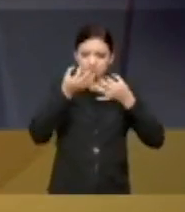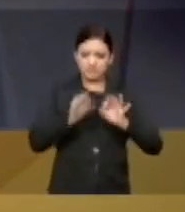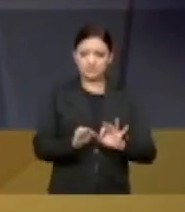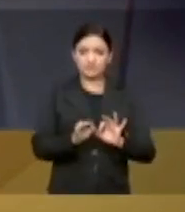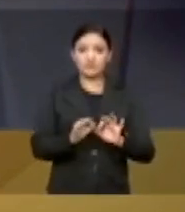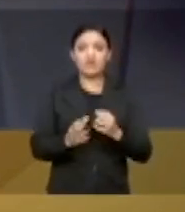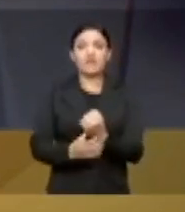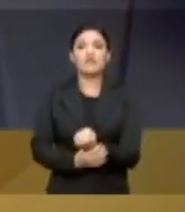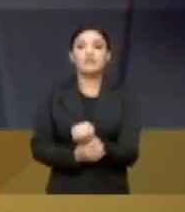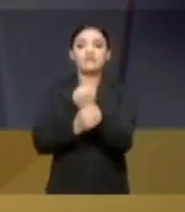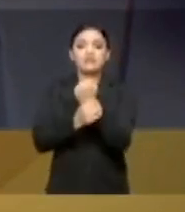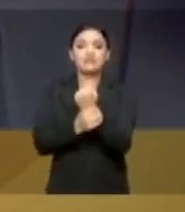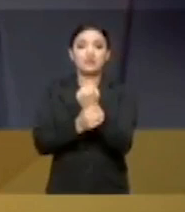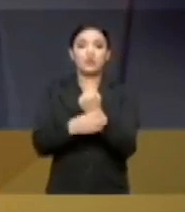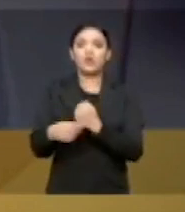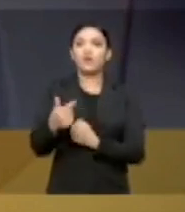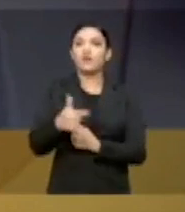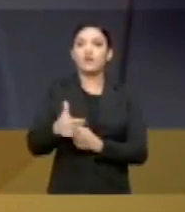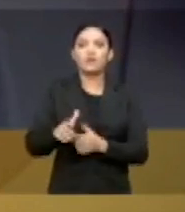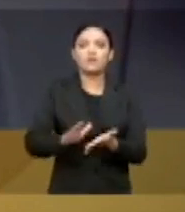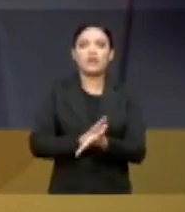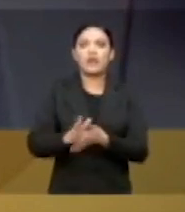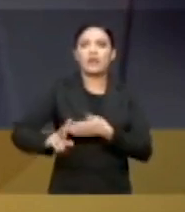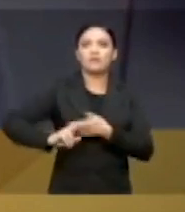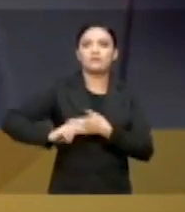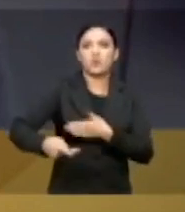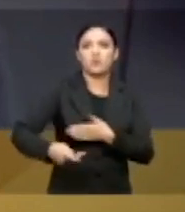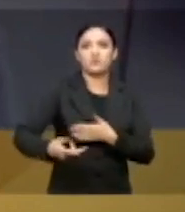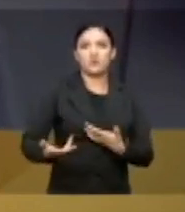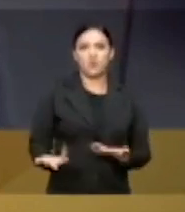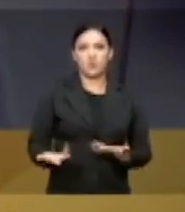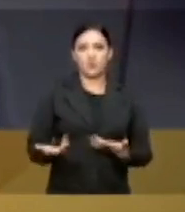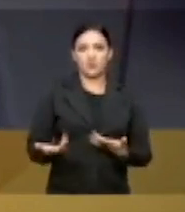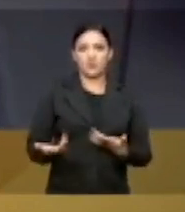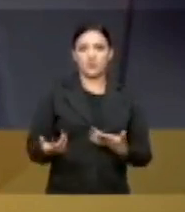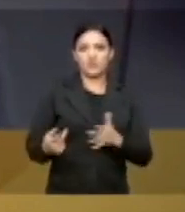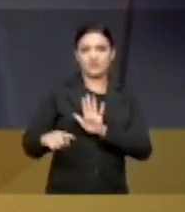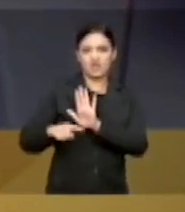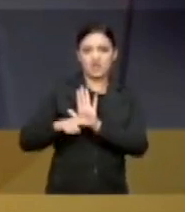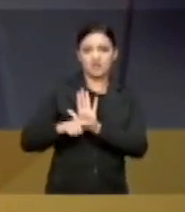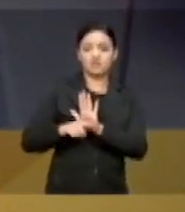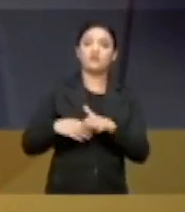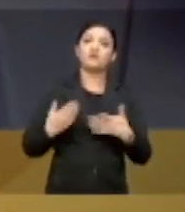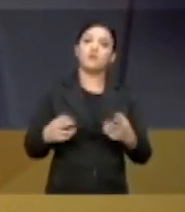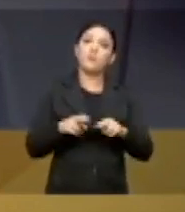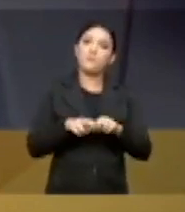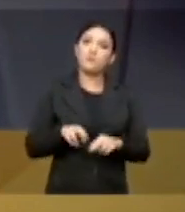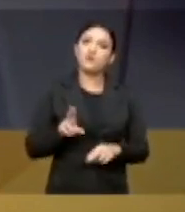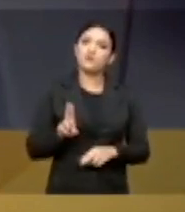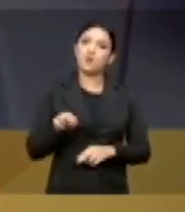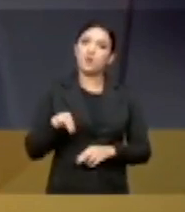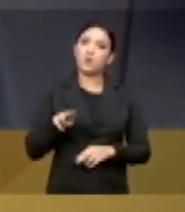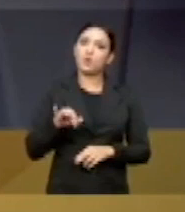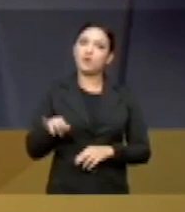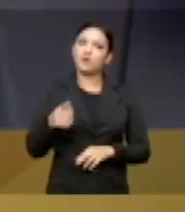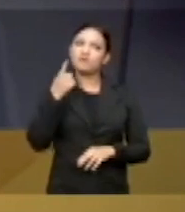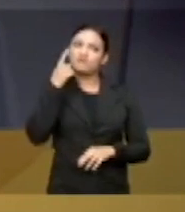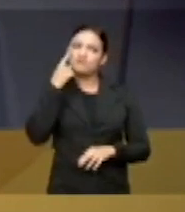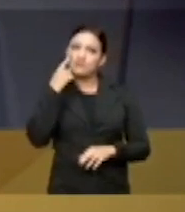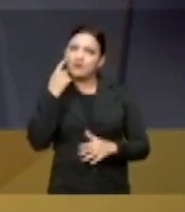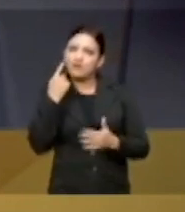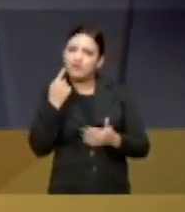resulta nenhuma reação adversa relevante. Por isso mesmo, a União tem alinhavado a compra de mais